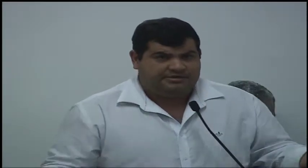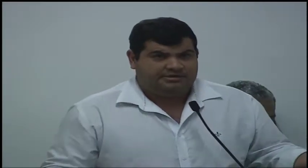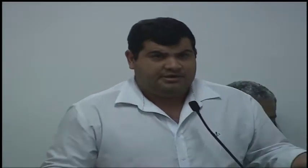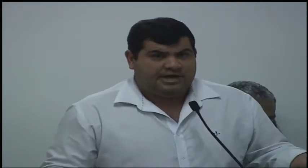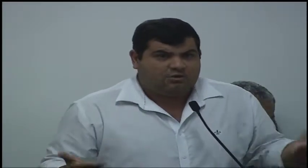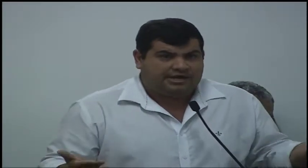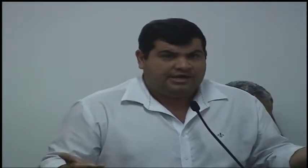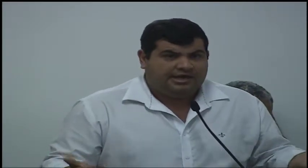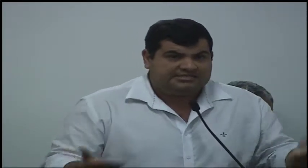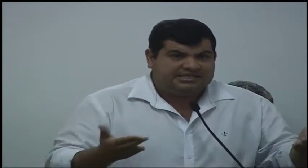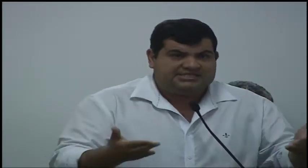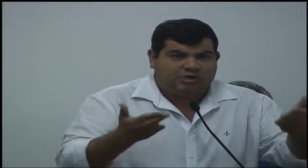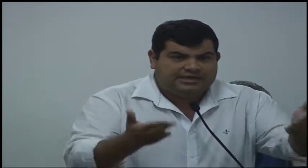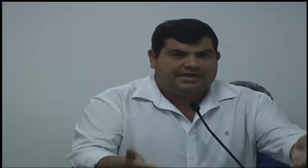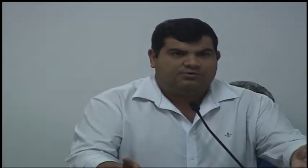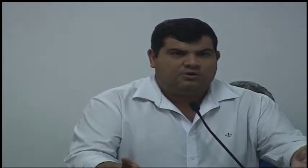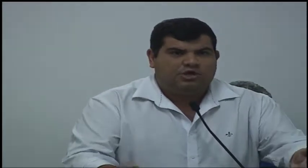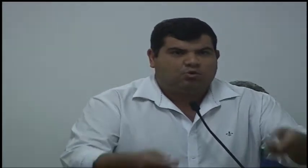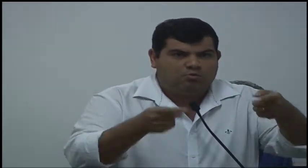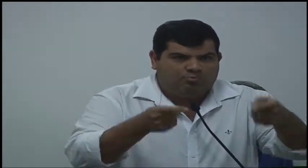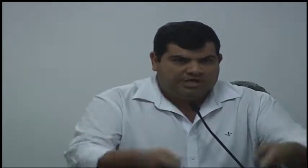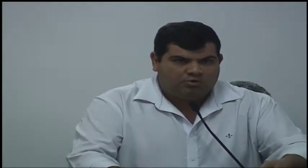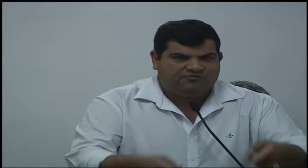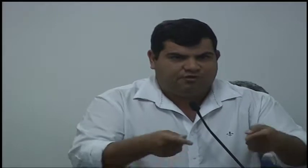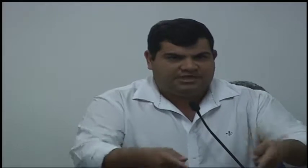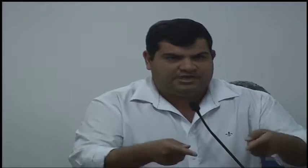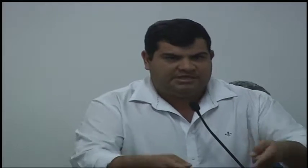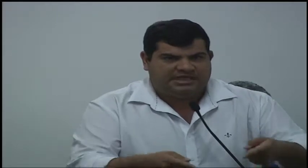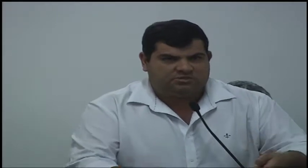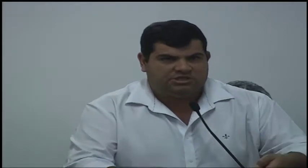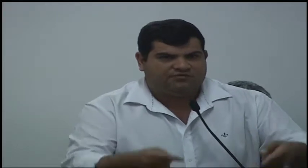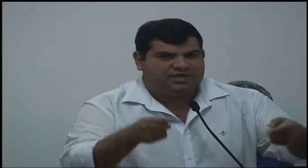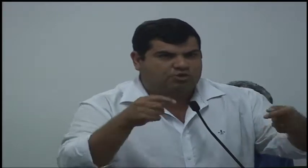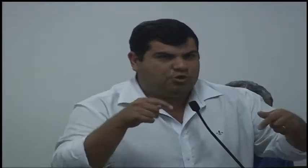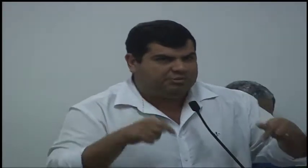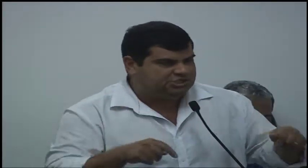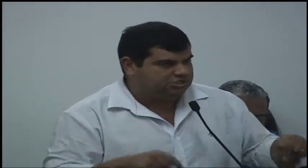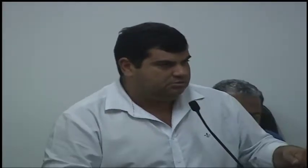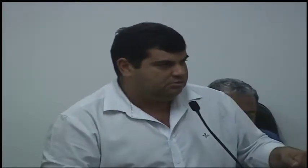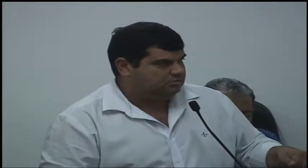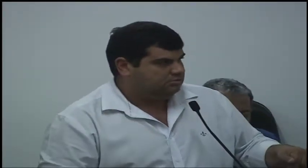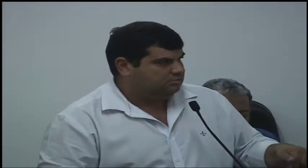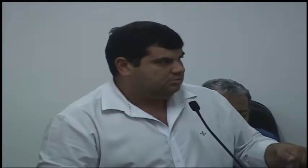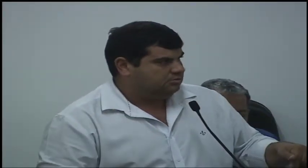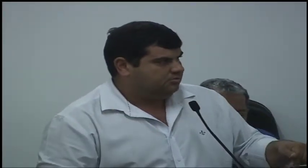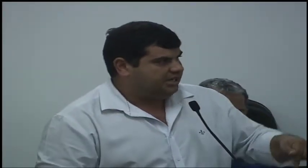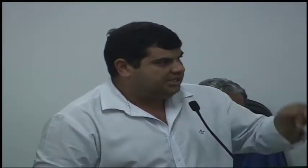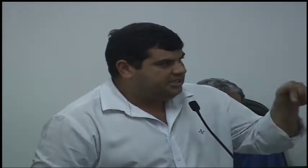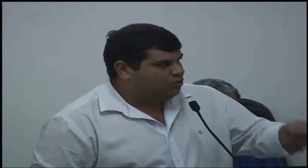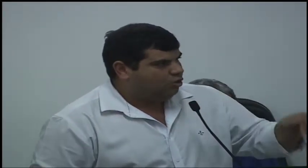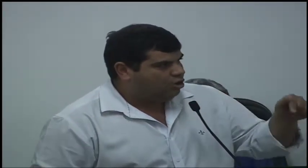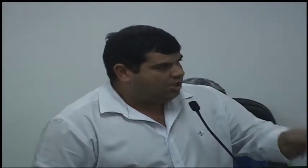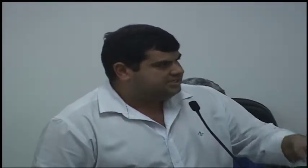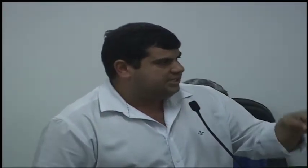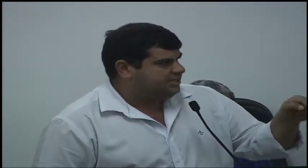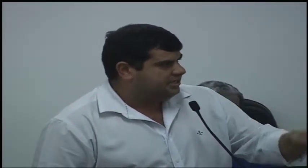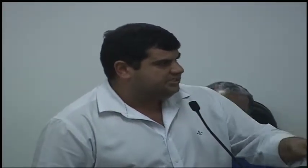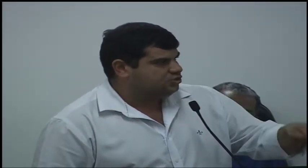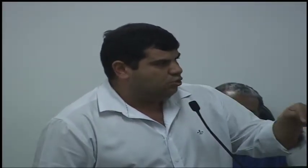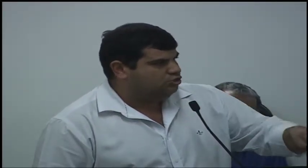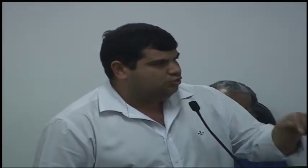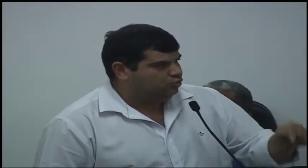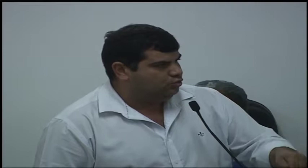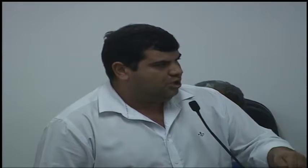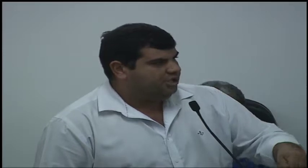cumprir. Agora, eles têm que ser ordeiro e cumprir o que for determinado. Então fica aqui o meu pedido, para que não coloque as